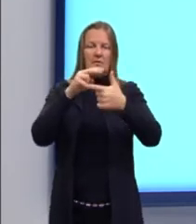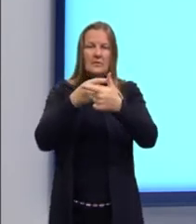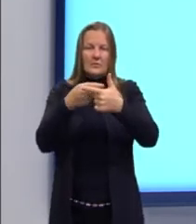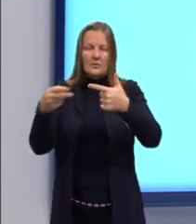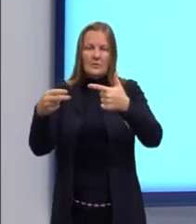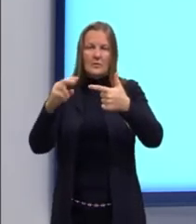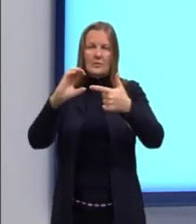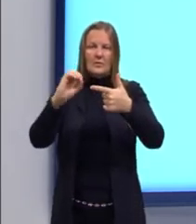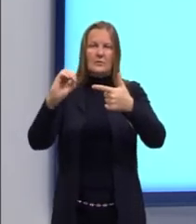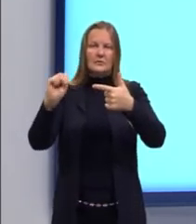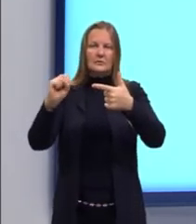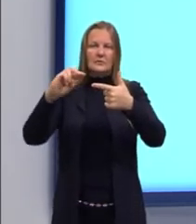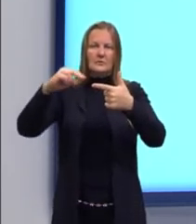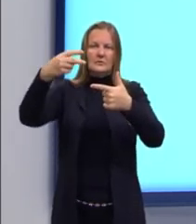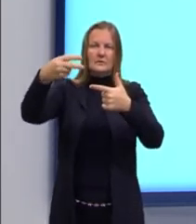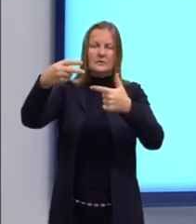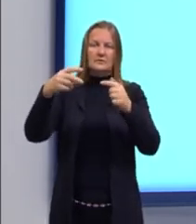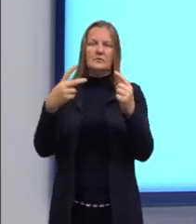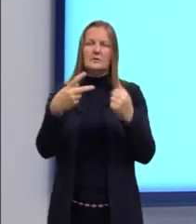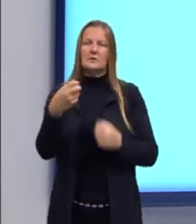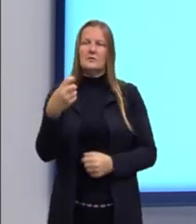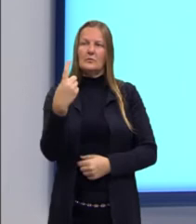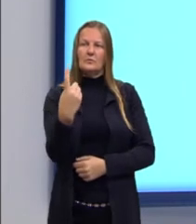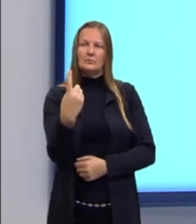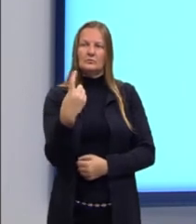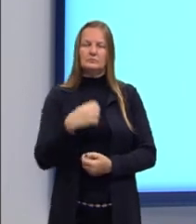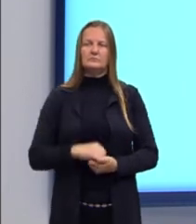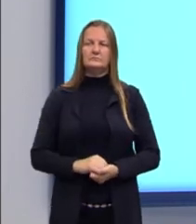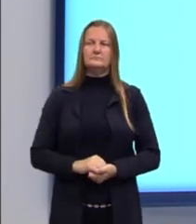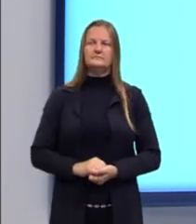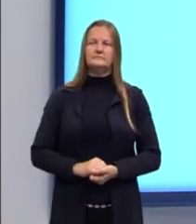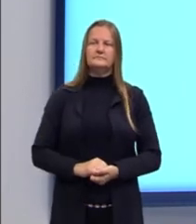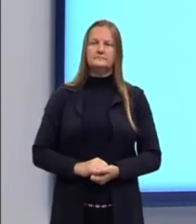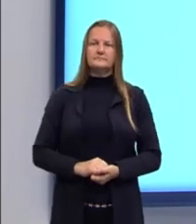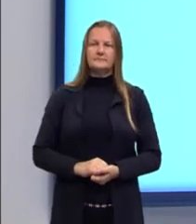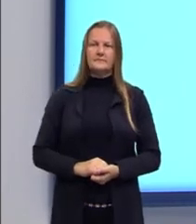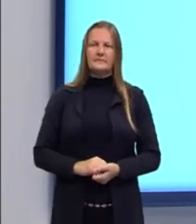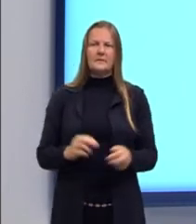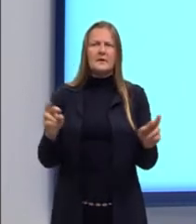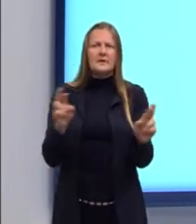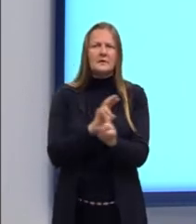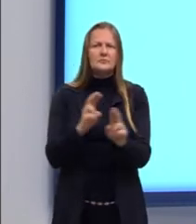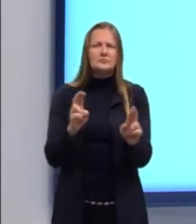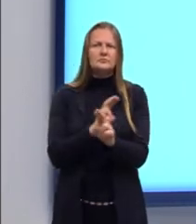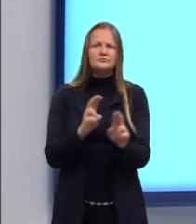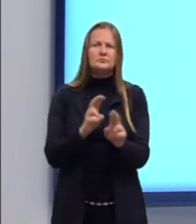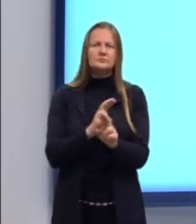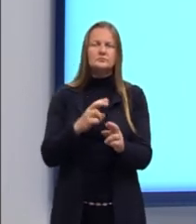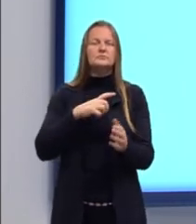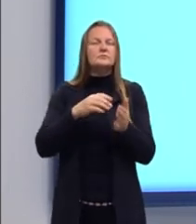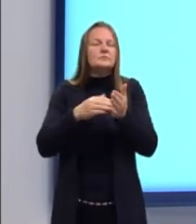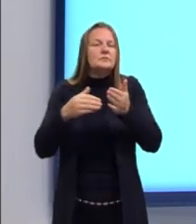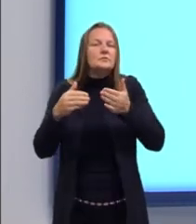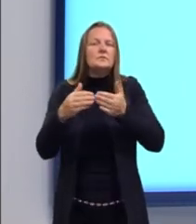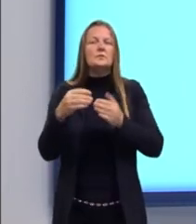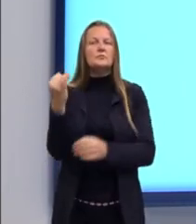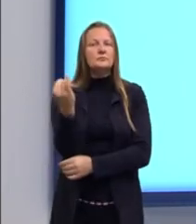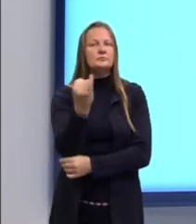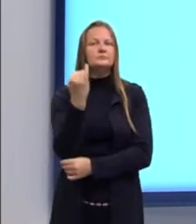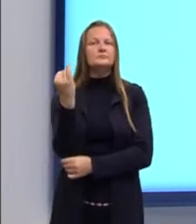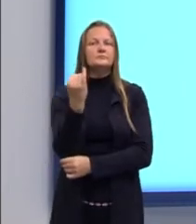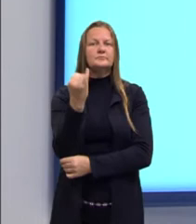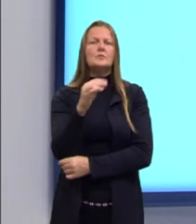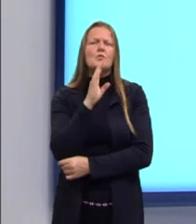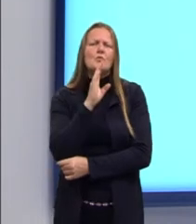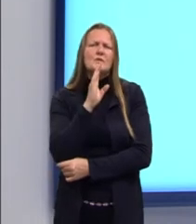ao quadrado O resultado vai ser igual a 1 essas relações elas são importantes